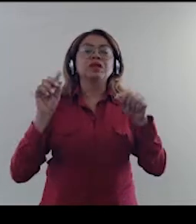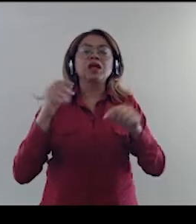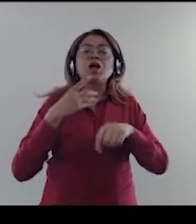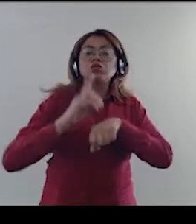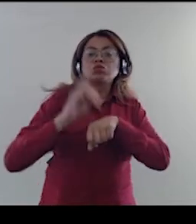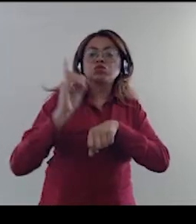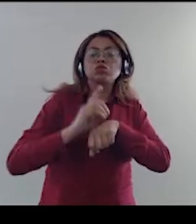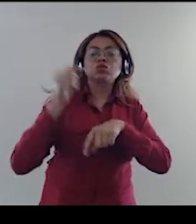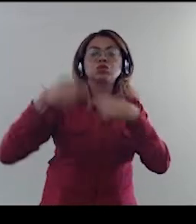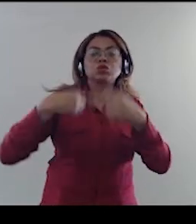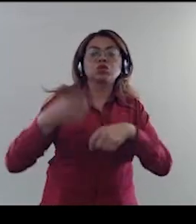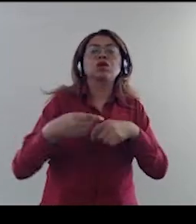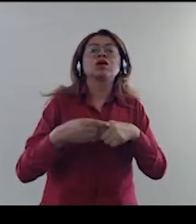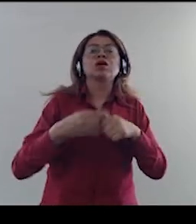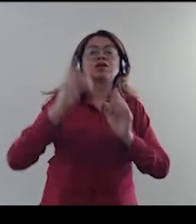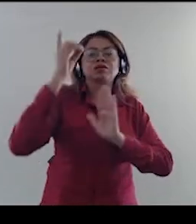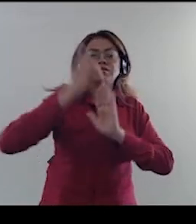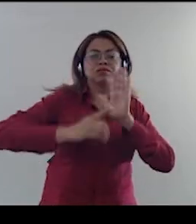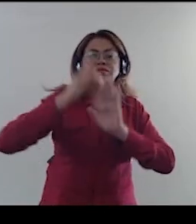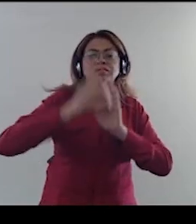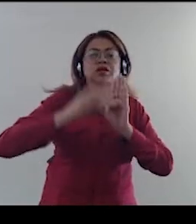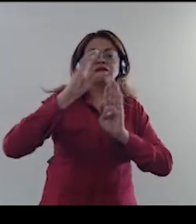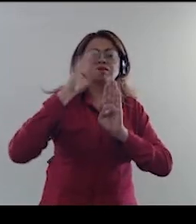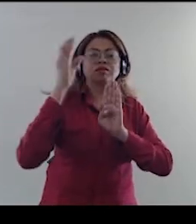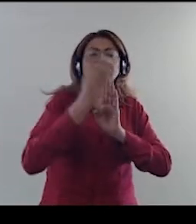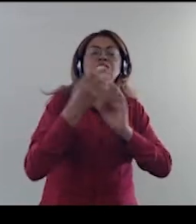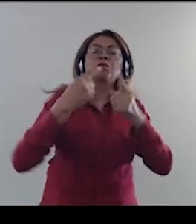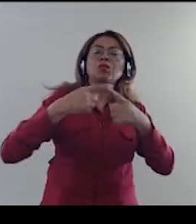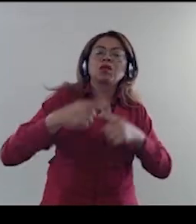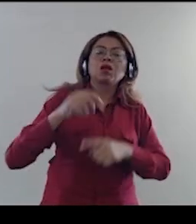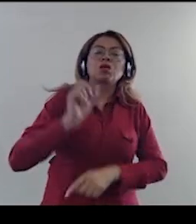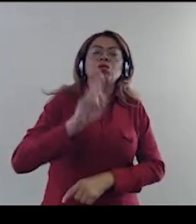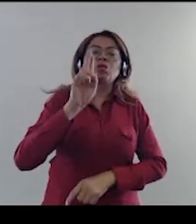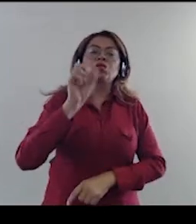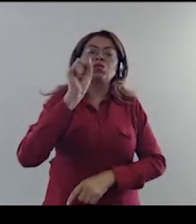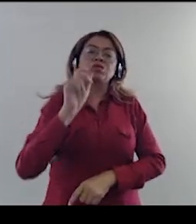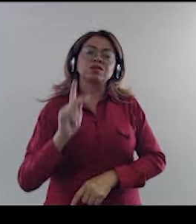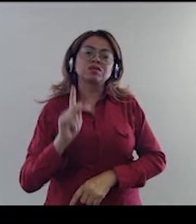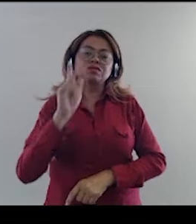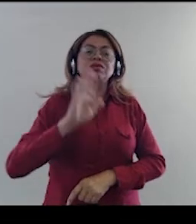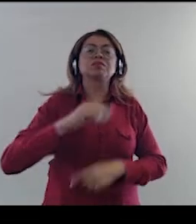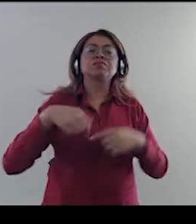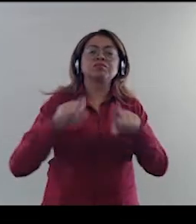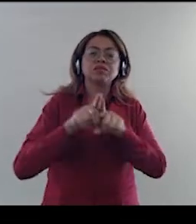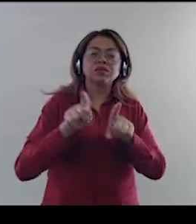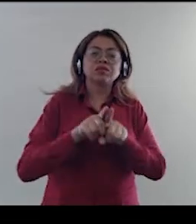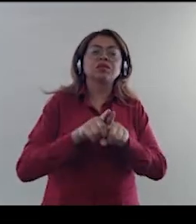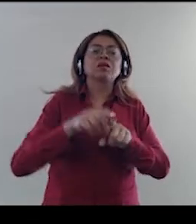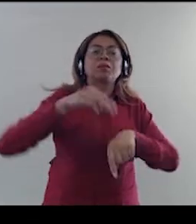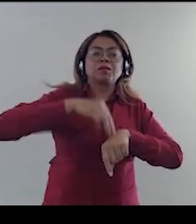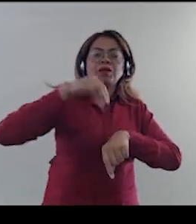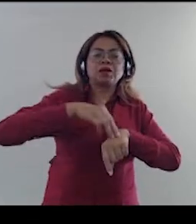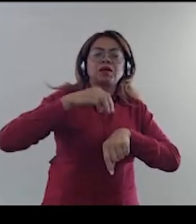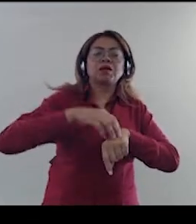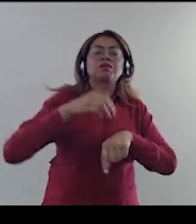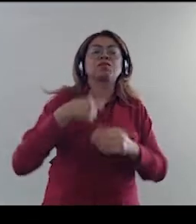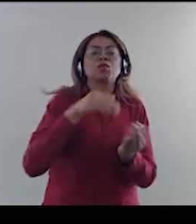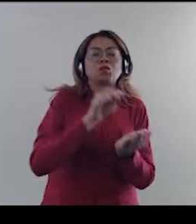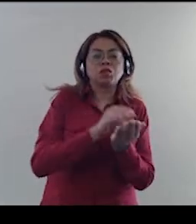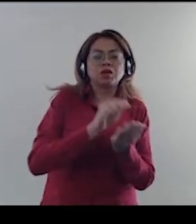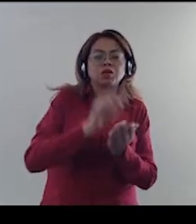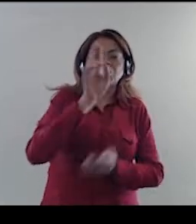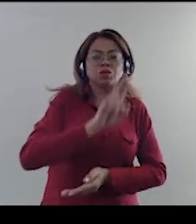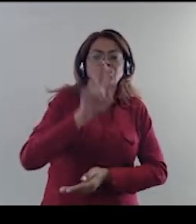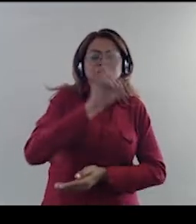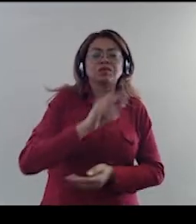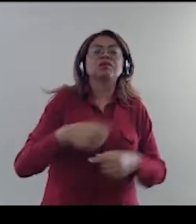doutor em Direito Civil pela USP, mestre em Direito Privado pela Universidade Federal de Pernambuco, professor emérito da Universidade